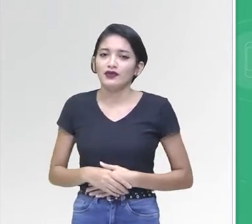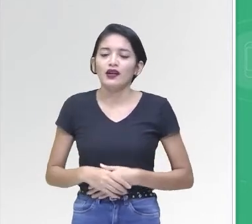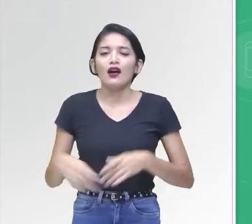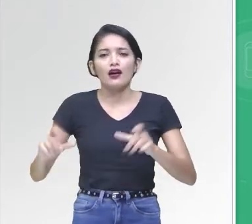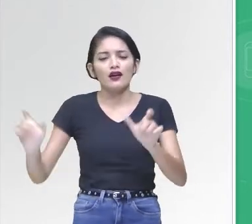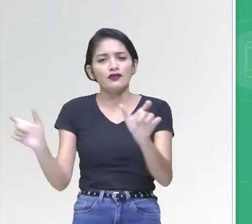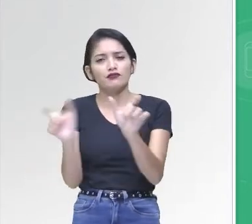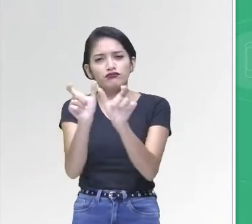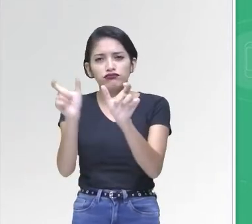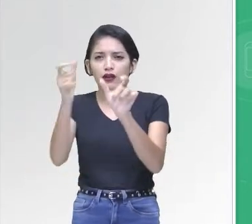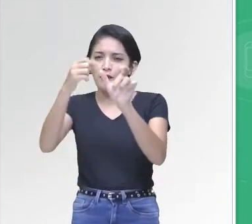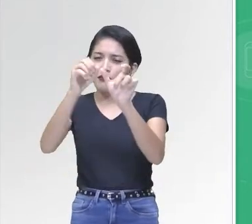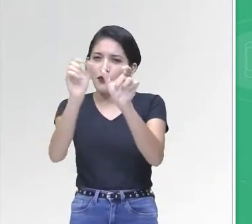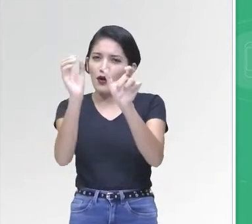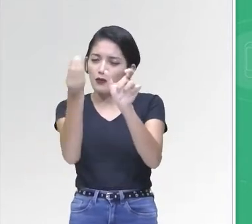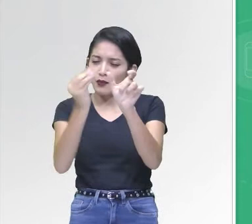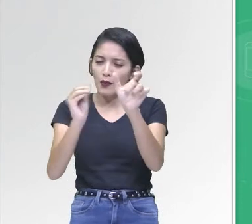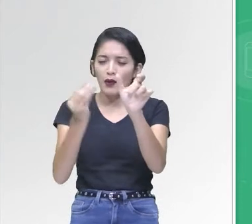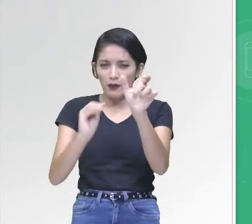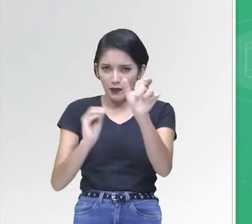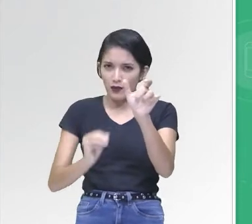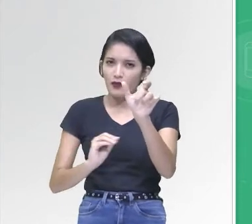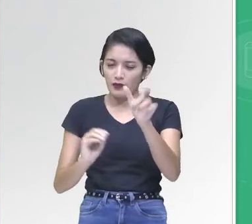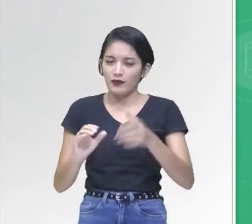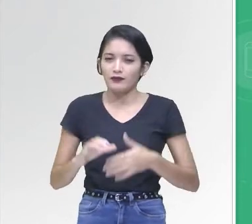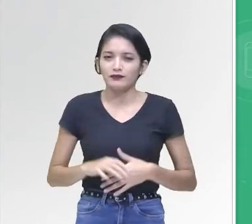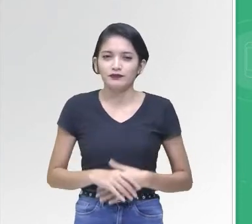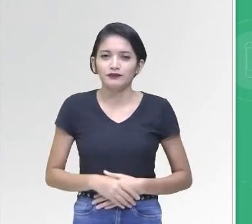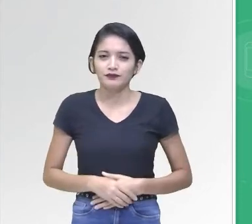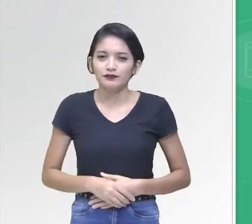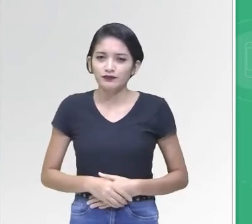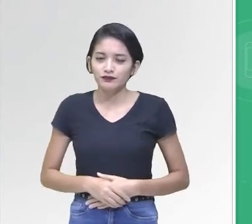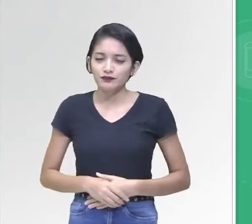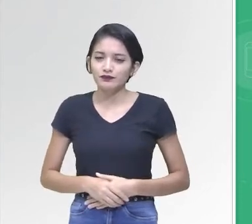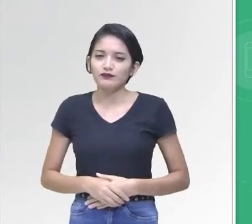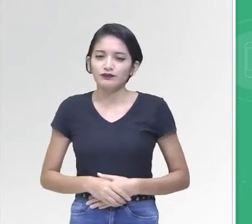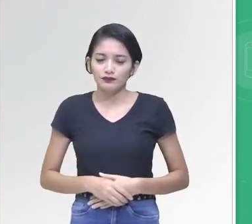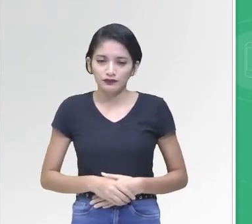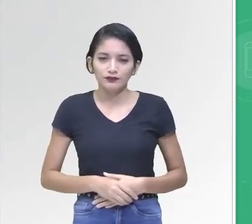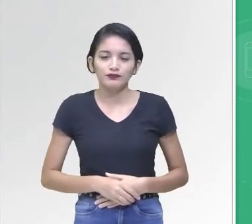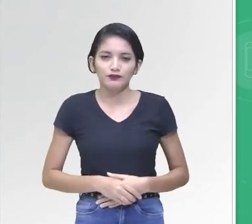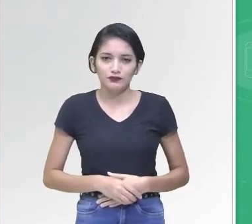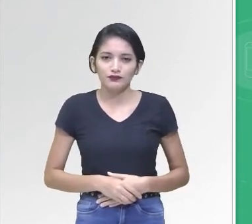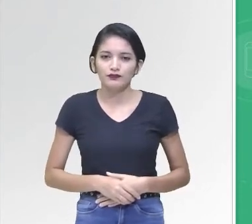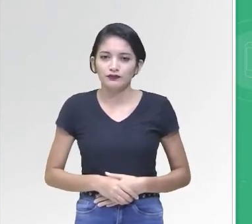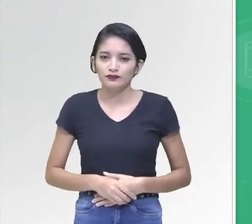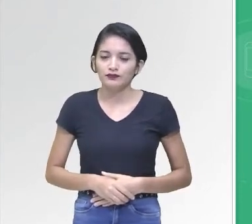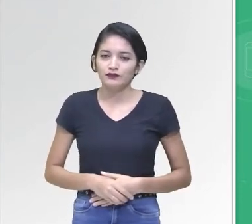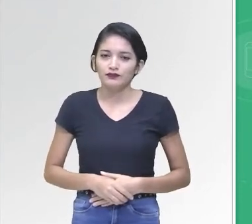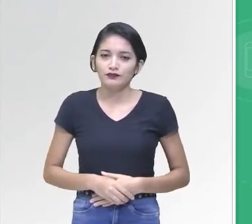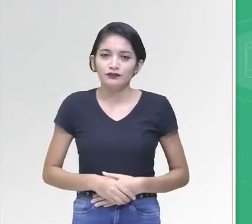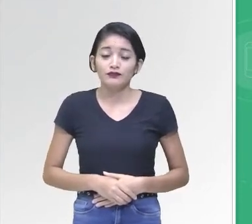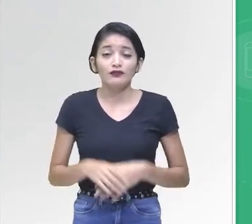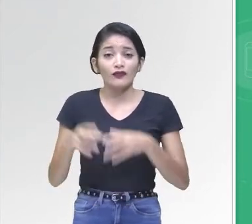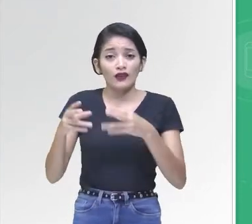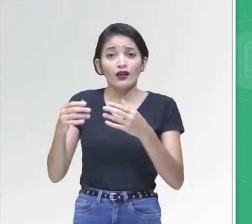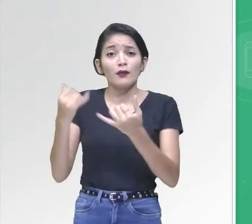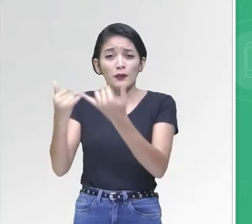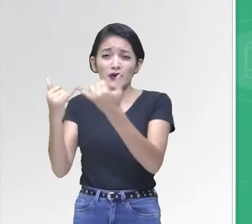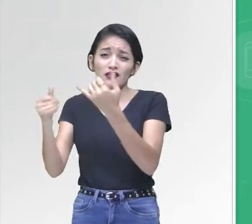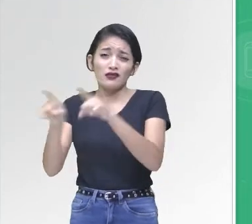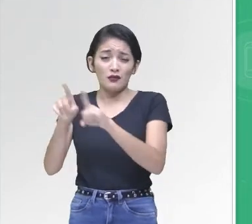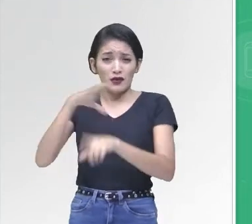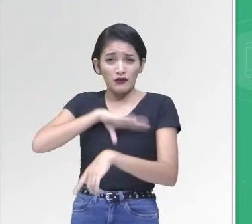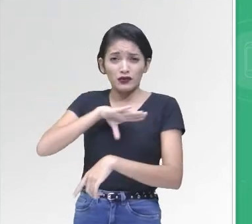dele serão o, e, s, observem, e, imos, is, en. Igual que o português, o